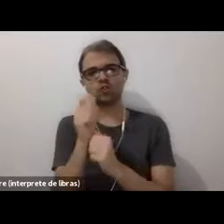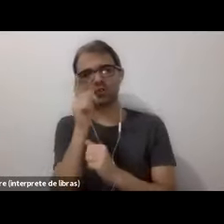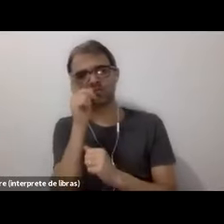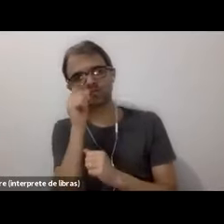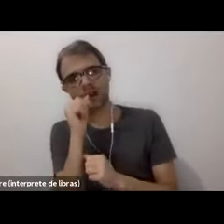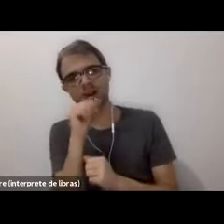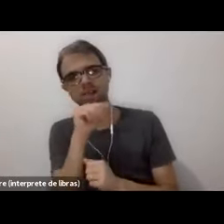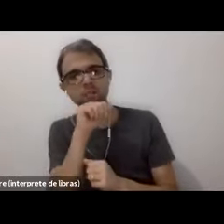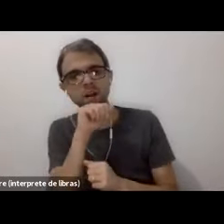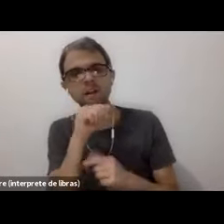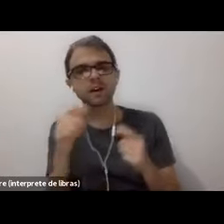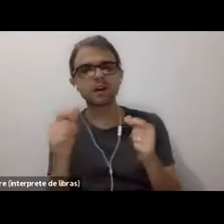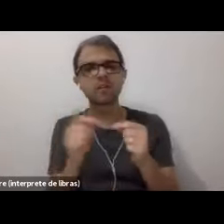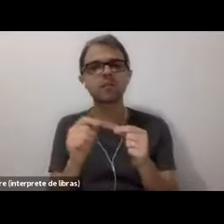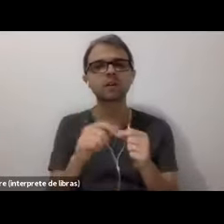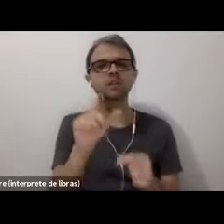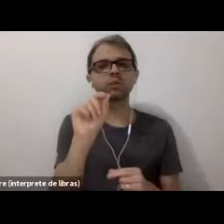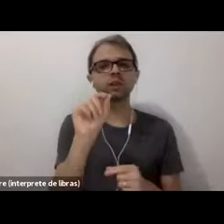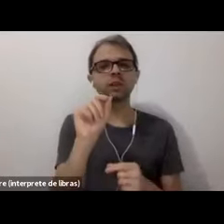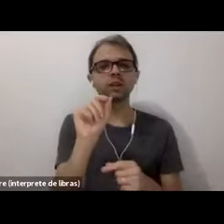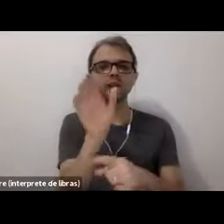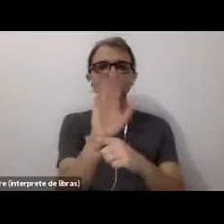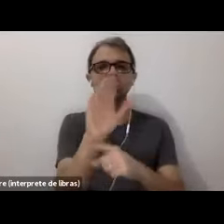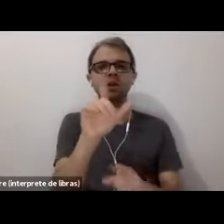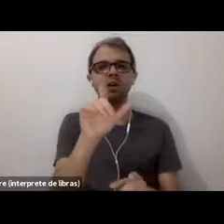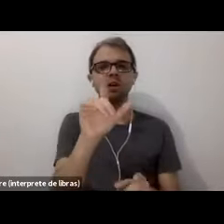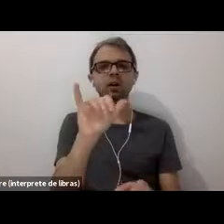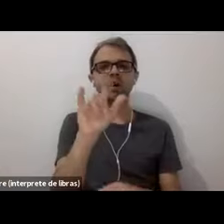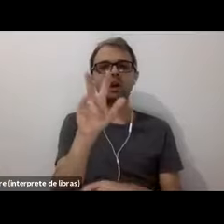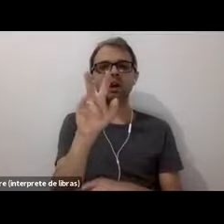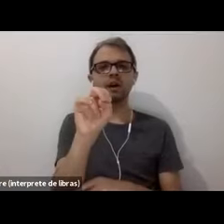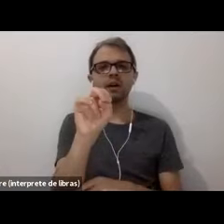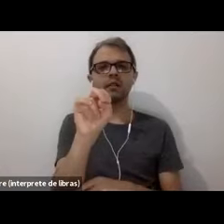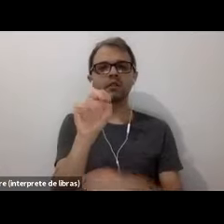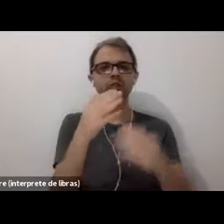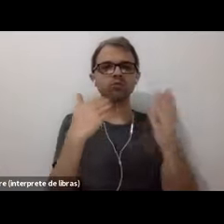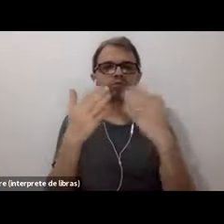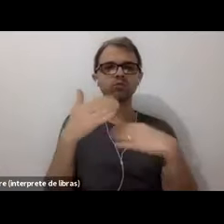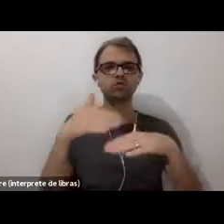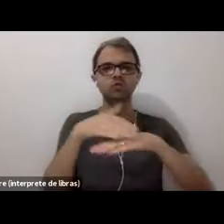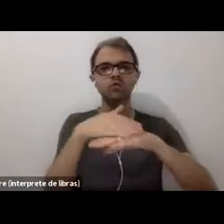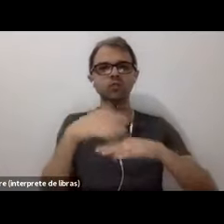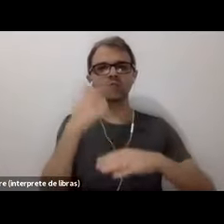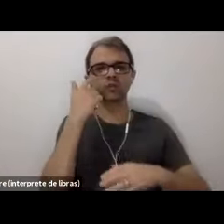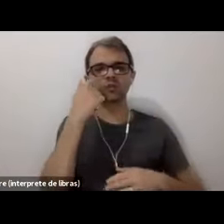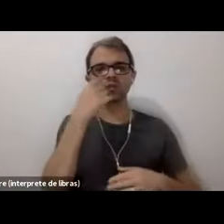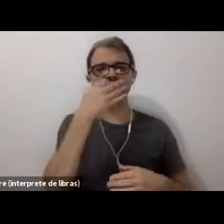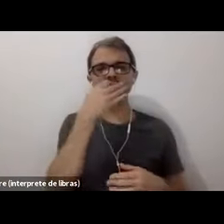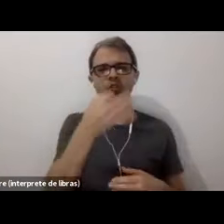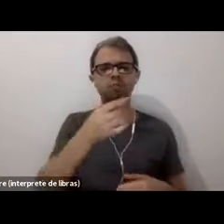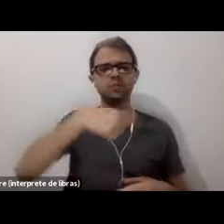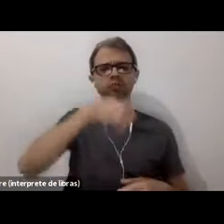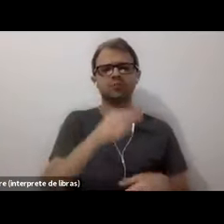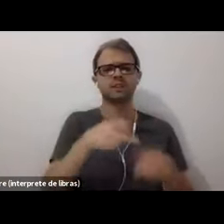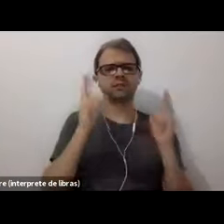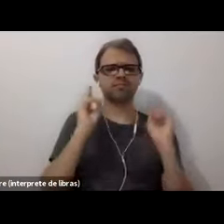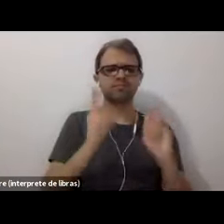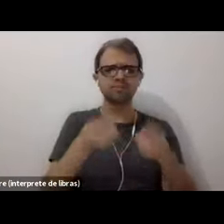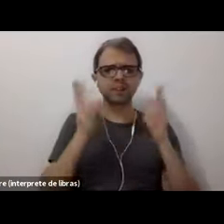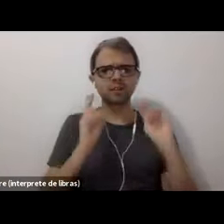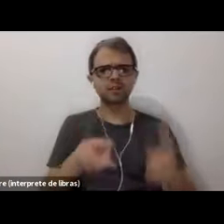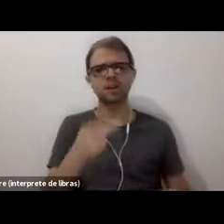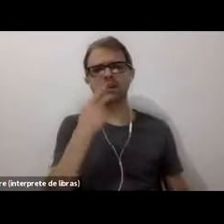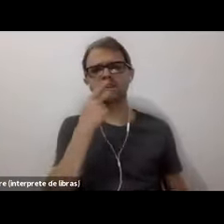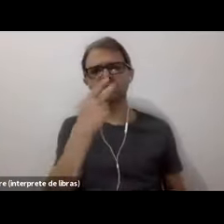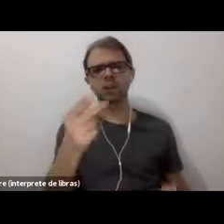esse momento, né? O momento atual, ele pede muito, então, a gente, todo momento, falando com esses pais sobre os anseios e os